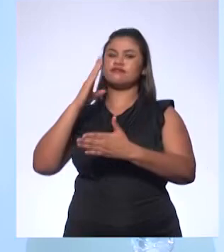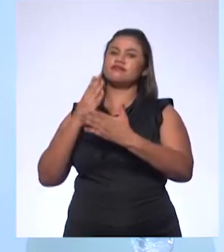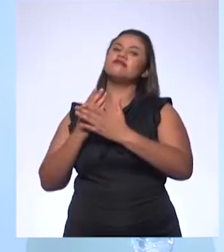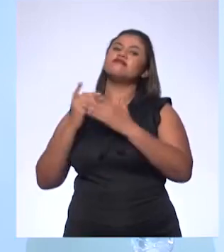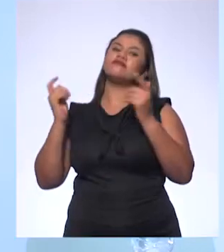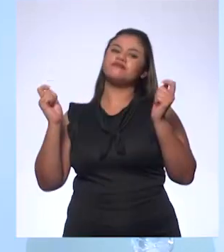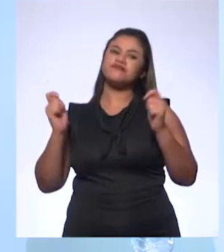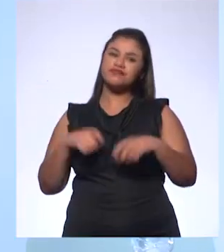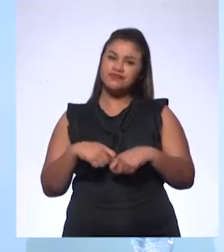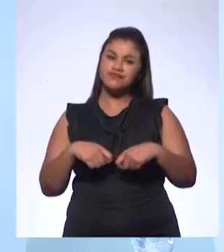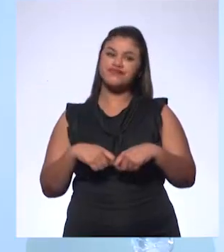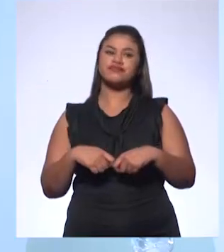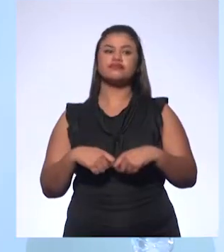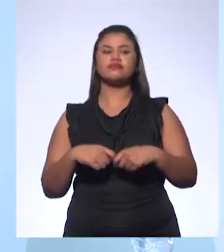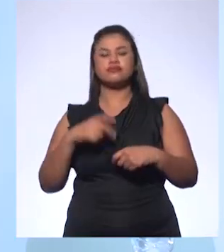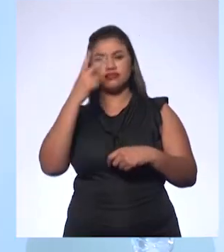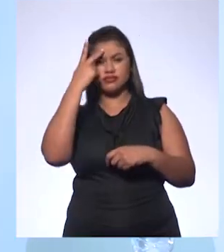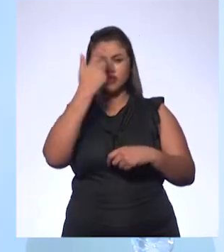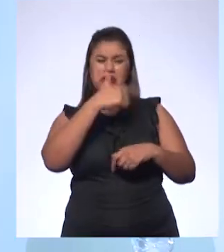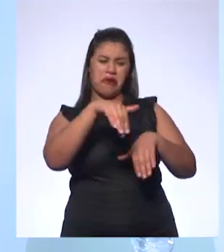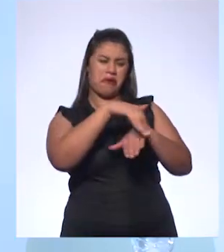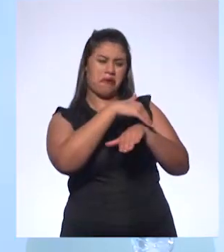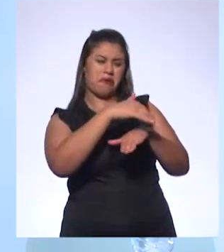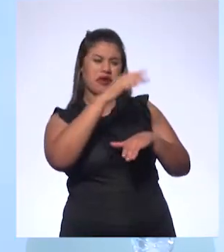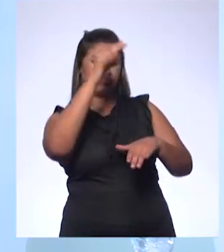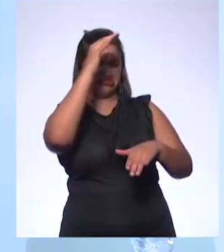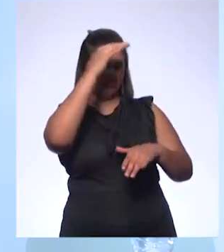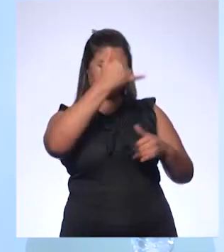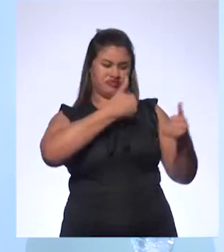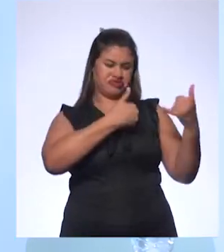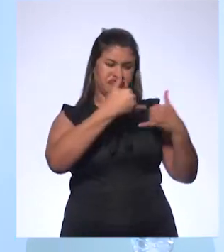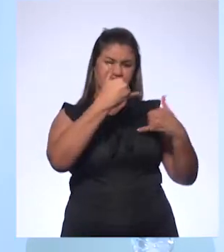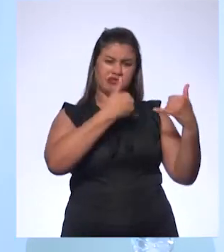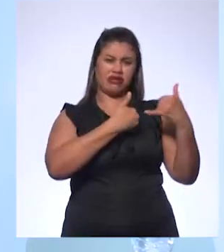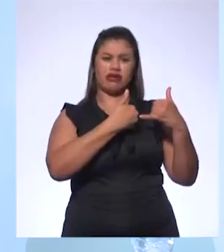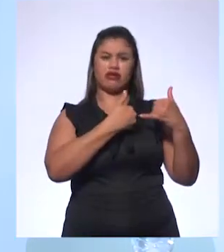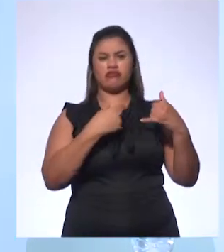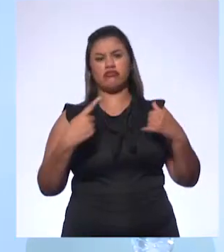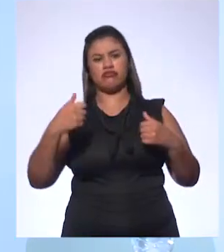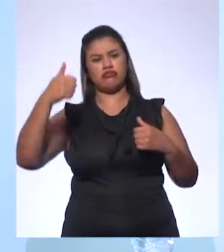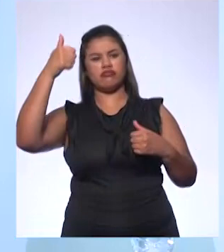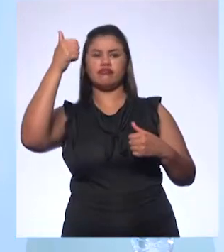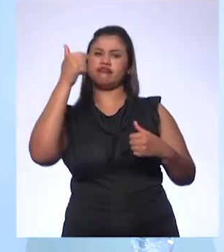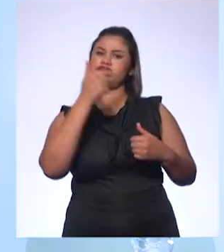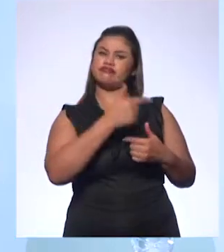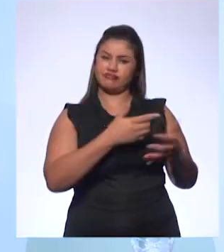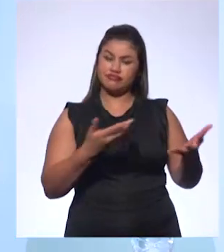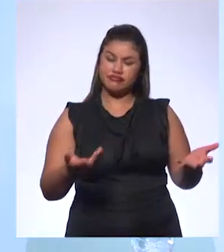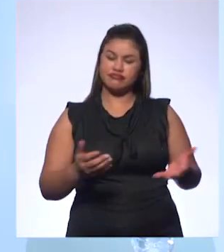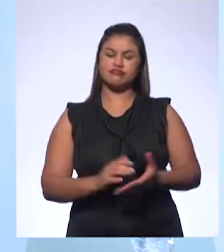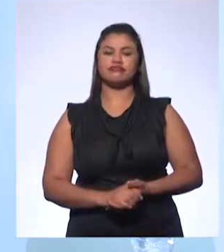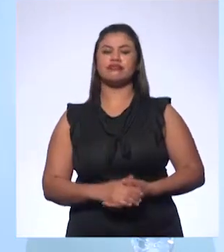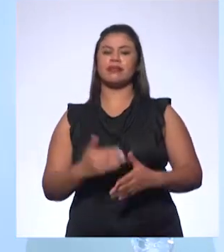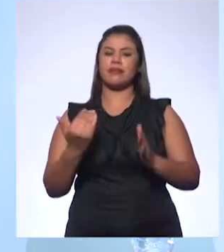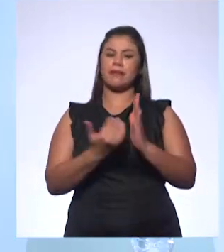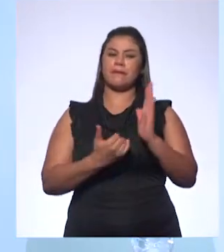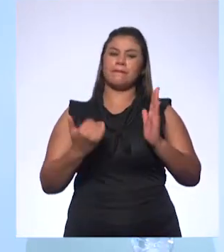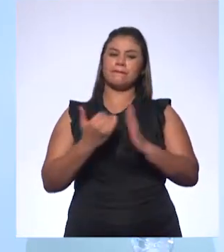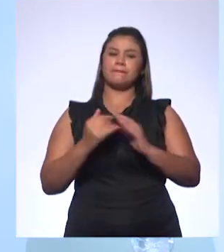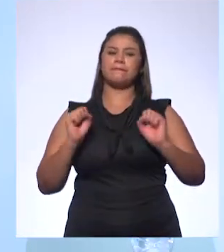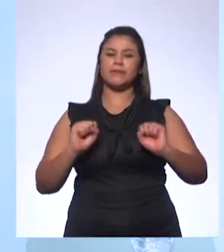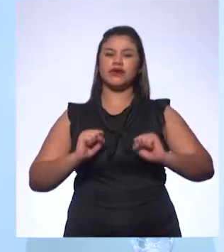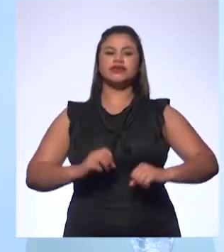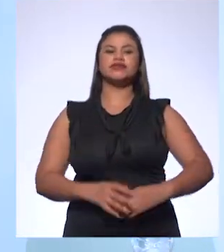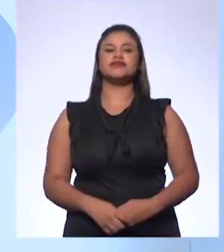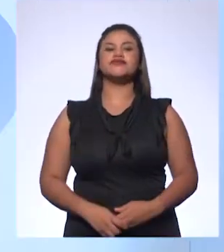de que falar ali da esquina, a minha tia falou, Sim, eu tio do legitima, né? Isso, legitima a sua fala. A sua fala. Pode falar mais, prof, se tem mais Muito aí bem.